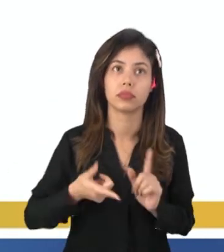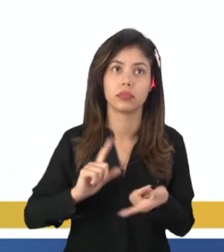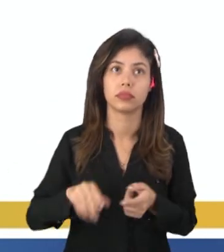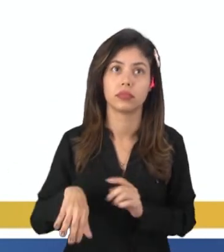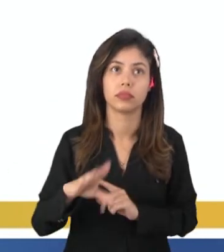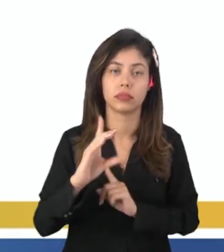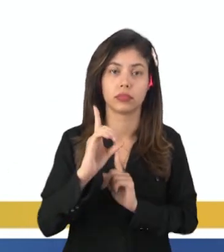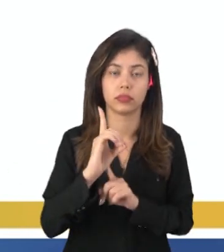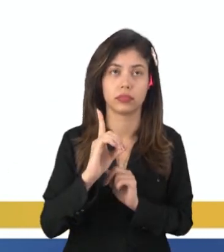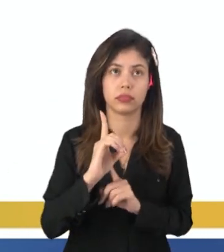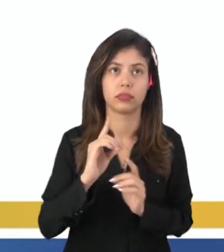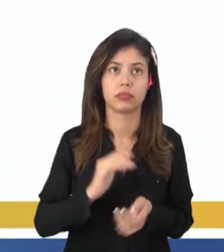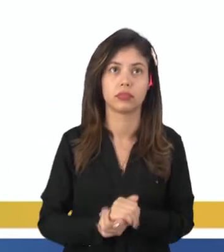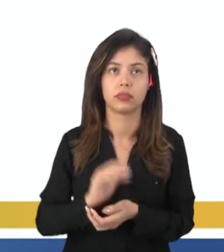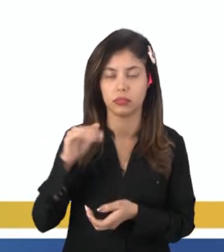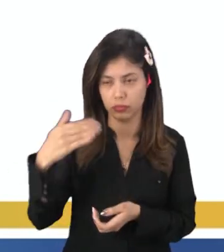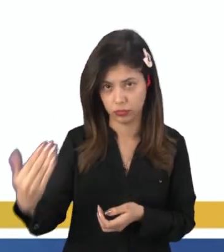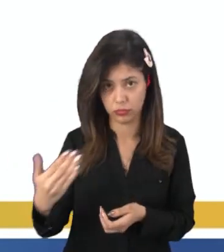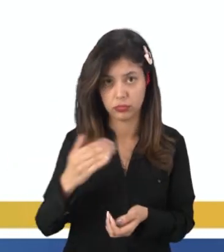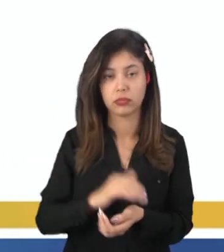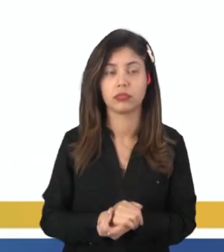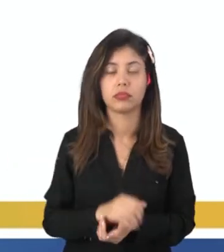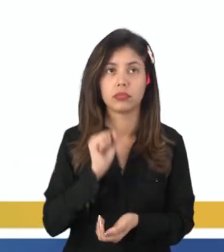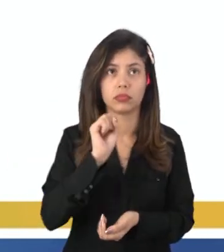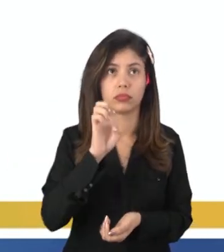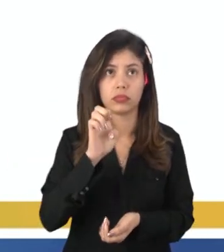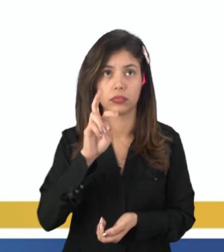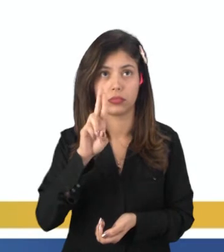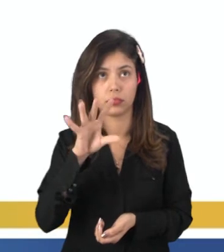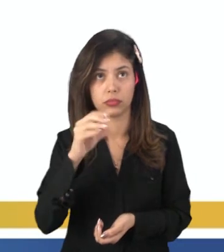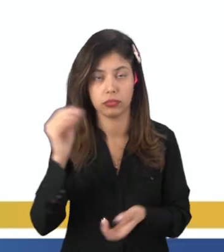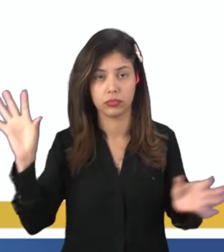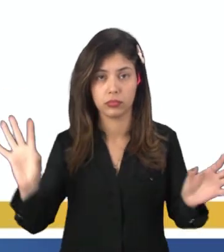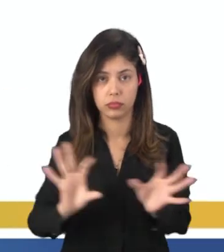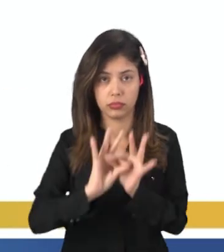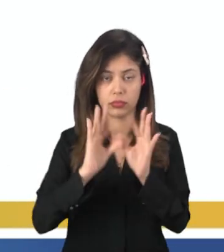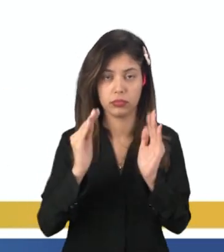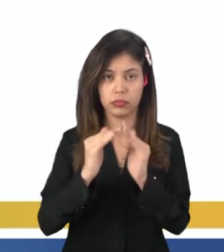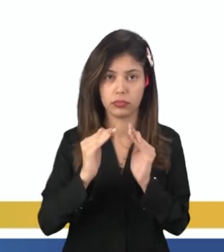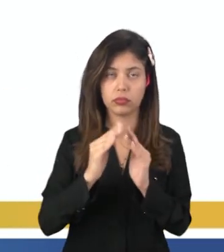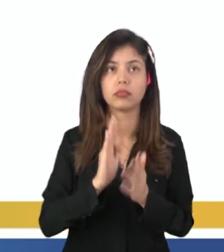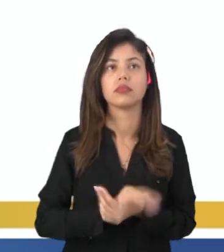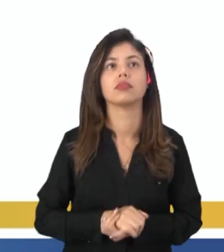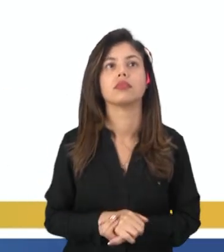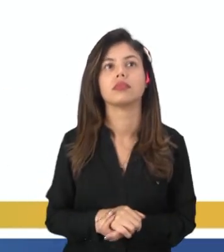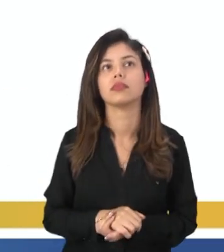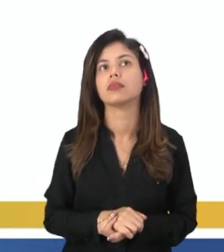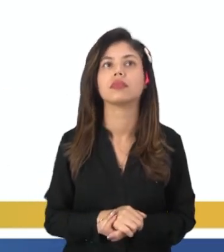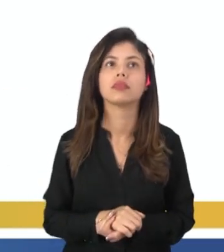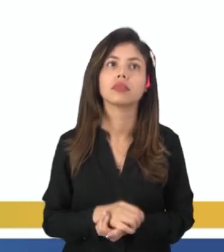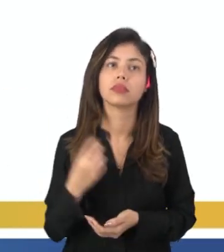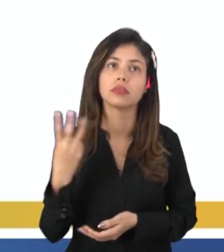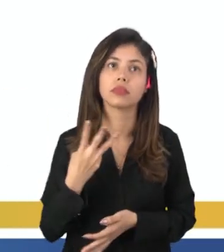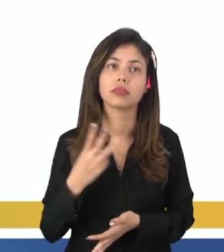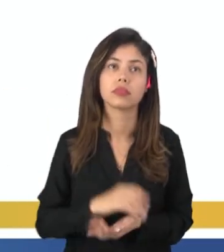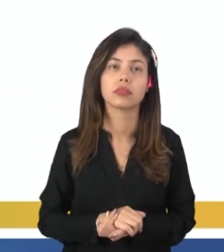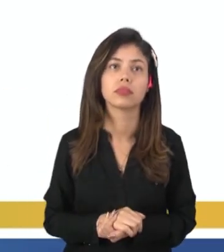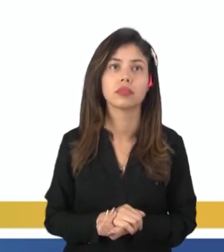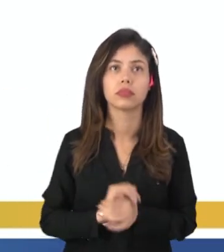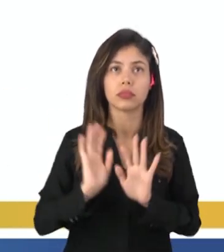Então, seria a letra D, né? Estavam diretamente ligados aos serviços domésticos. E a questão 3,